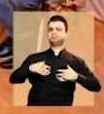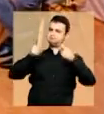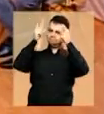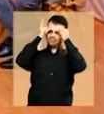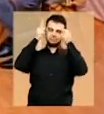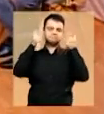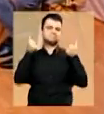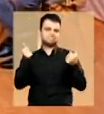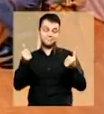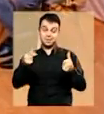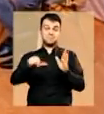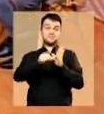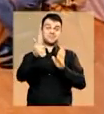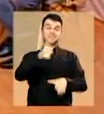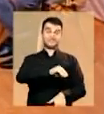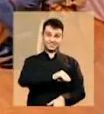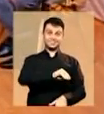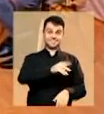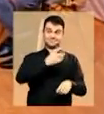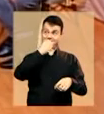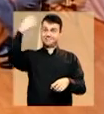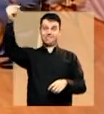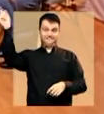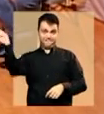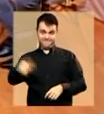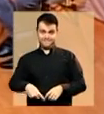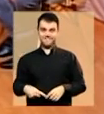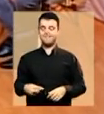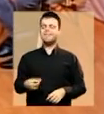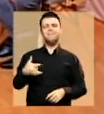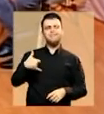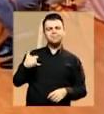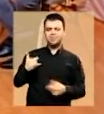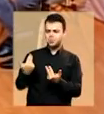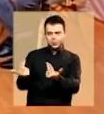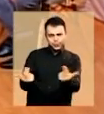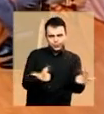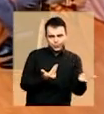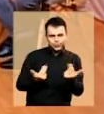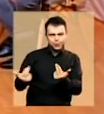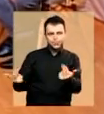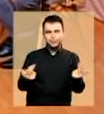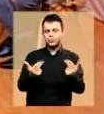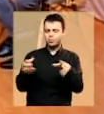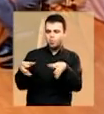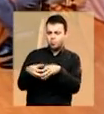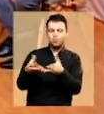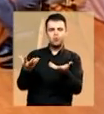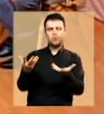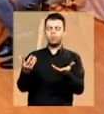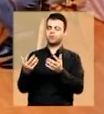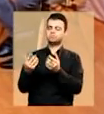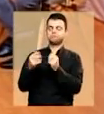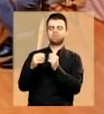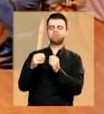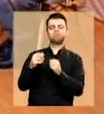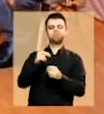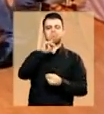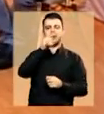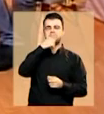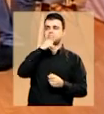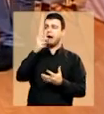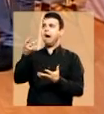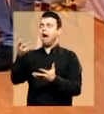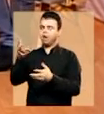primeira experiência. E aí todo mundo na mesma idade, todo mundo junto, é mais fácil pro pai se desapegar, né? Com certeza.